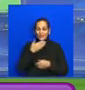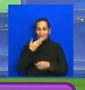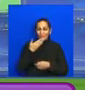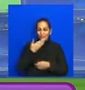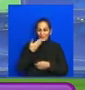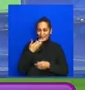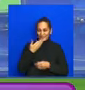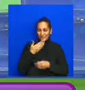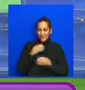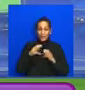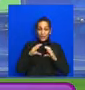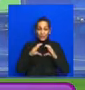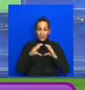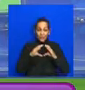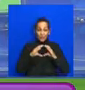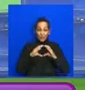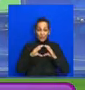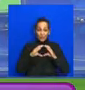Fácil.